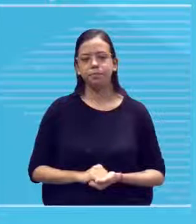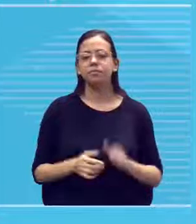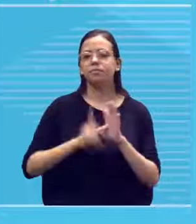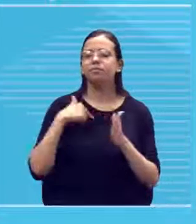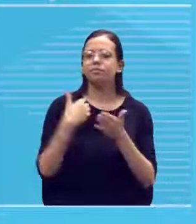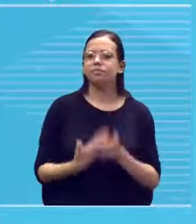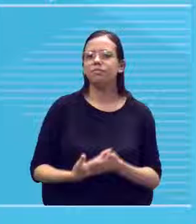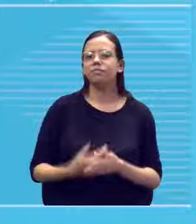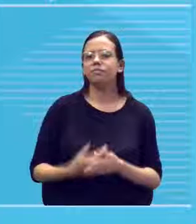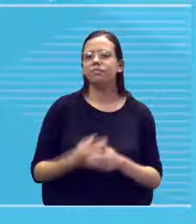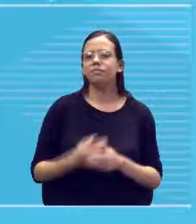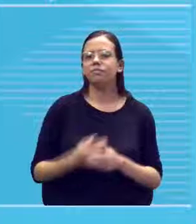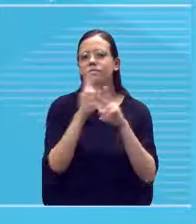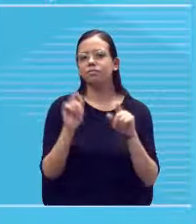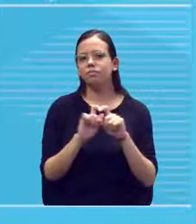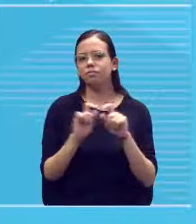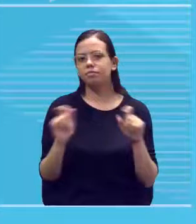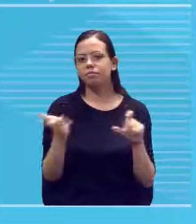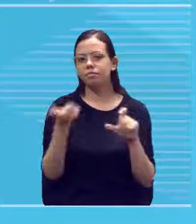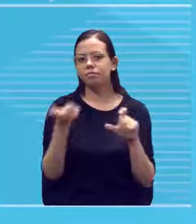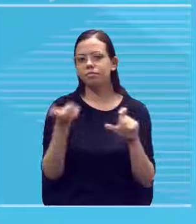negócio de orações subordinadas substantivas